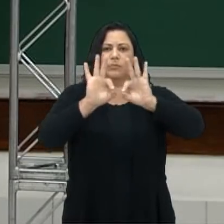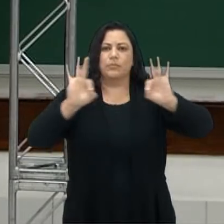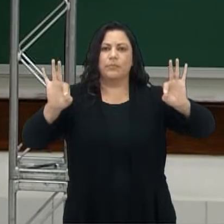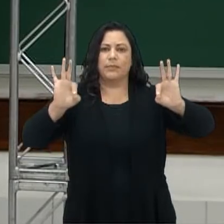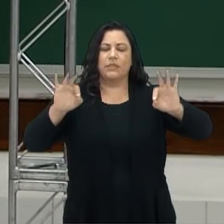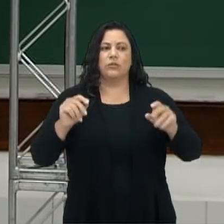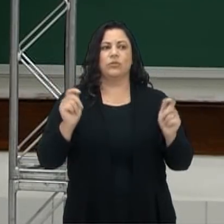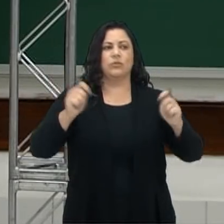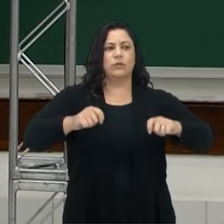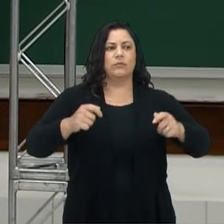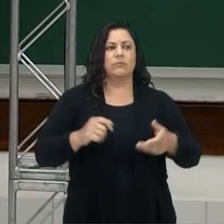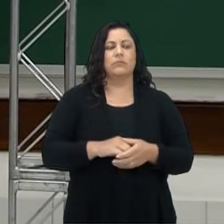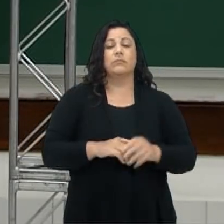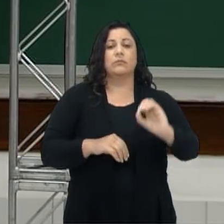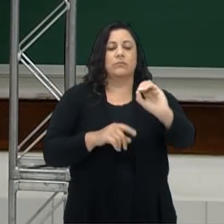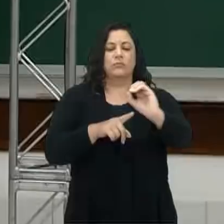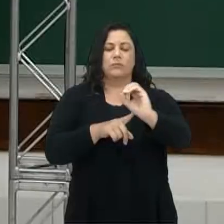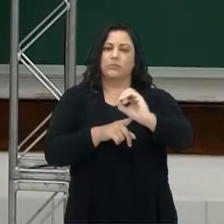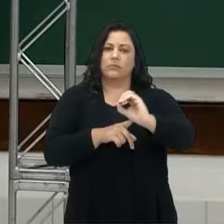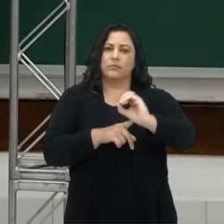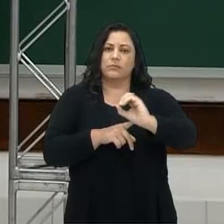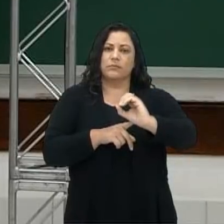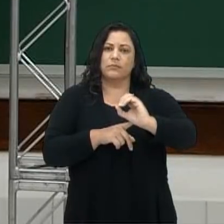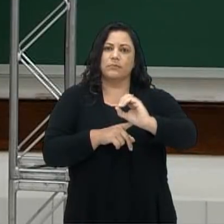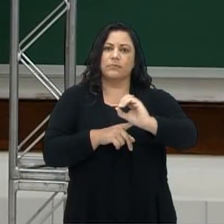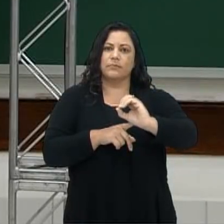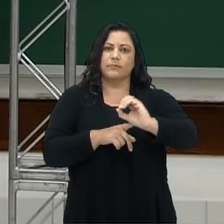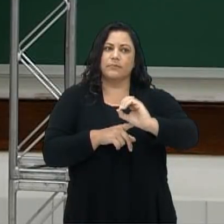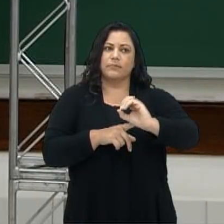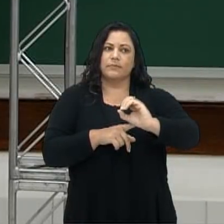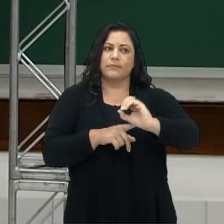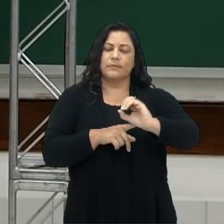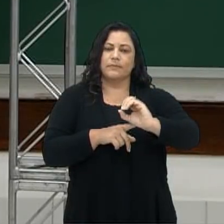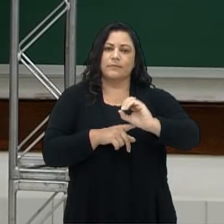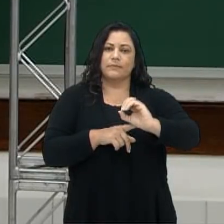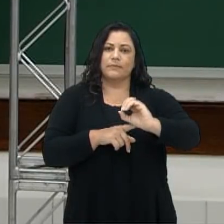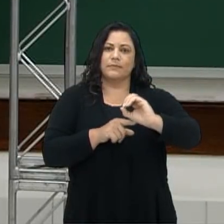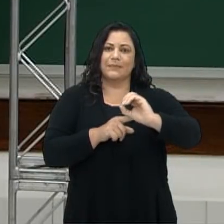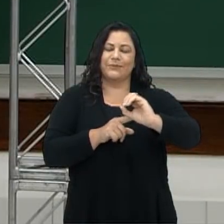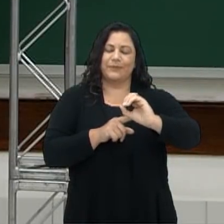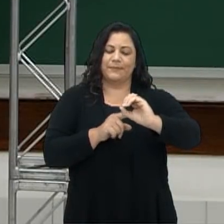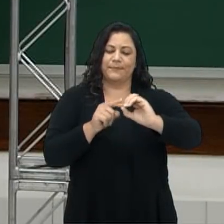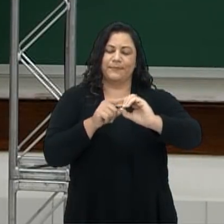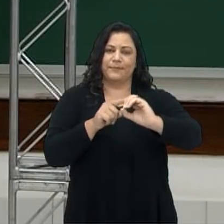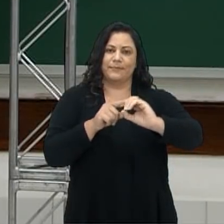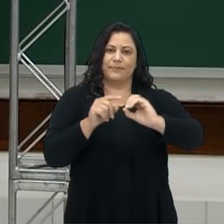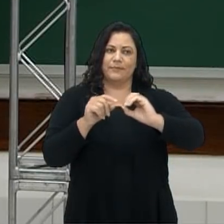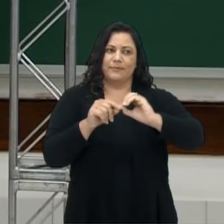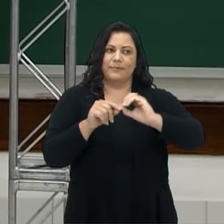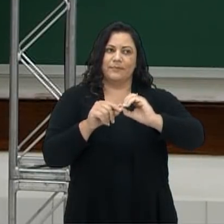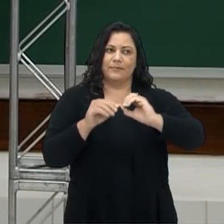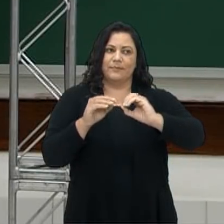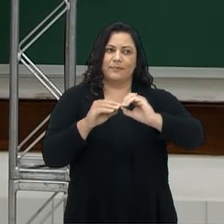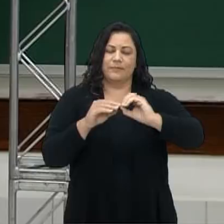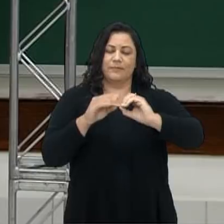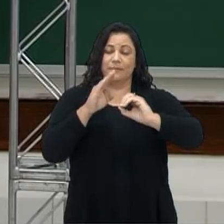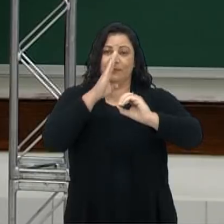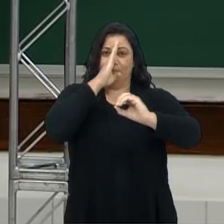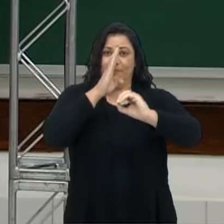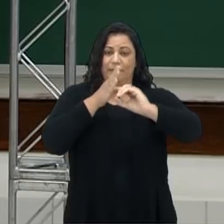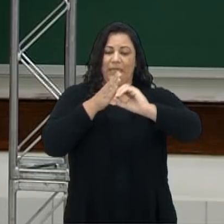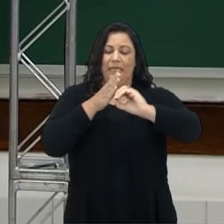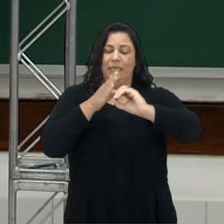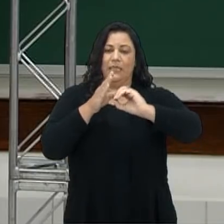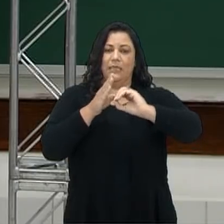fazer coincidir com o zero aqui do meu transferidor. Ó, o zero, o ponto aqui no centro, eu vou